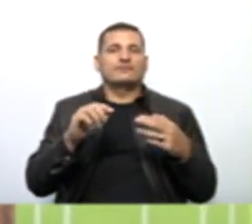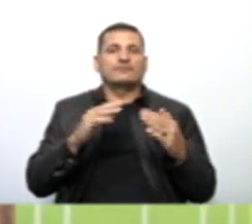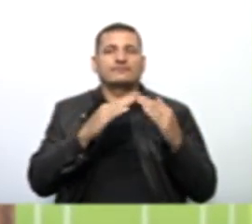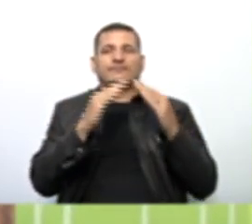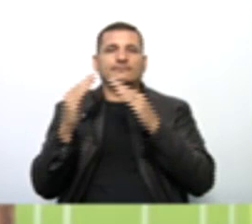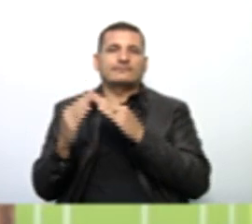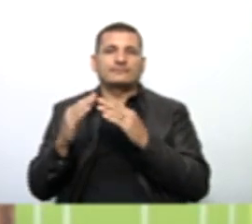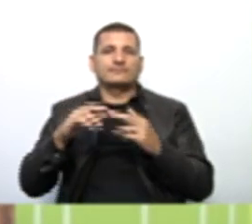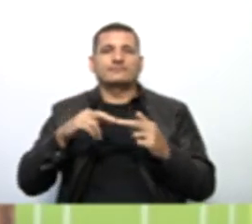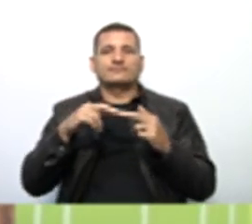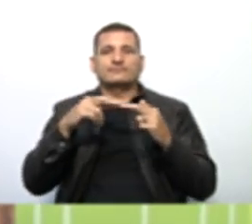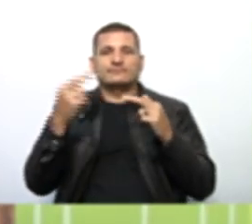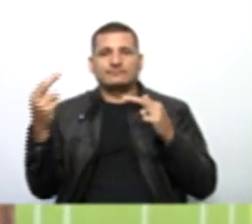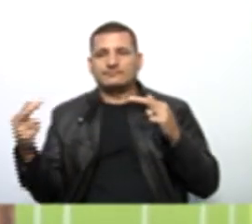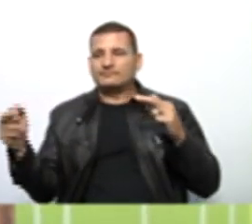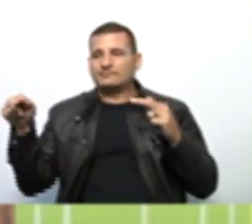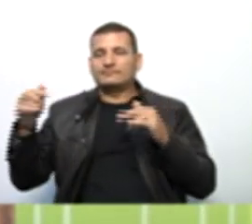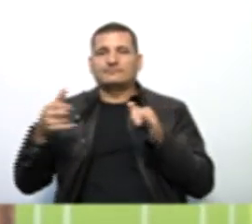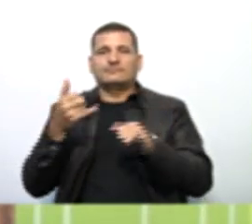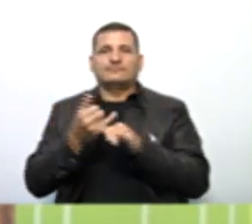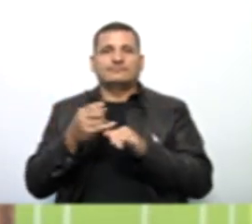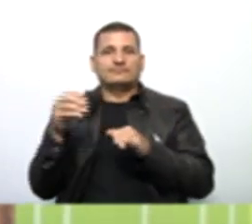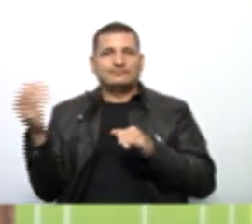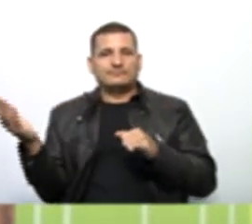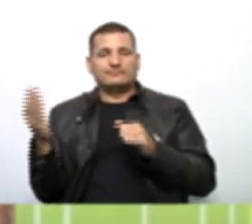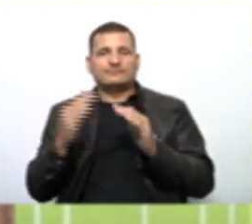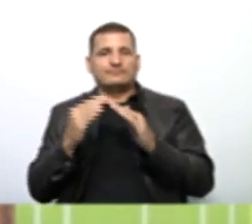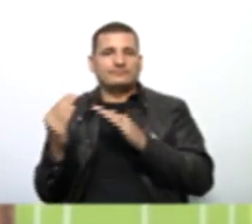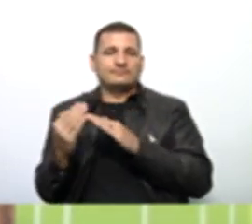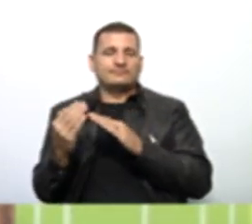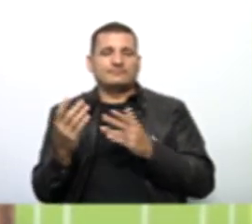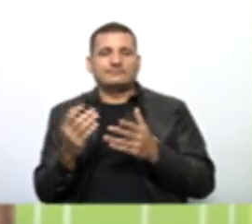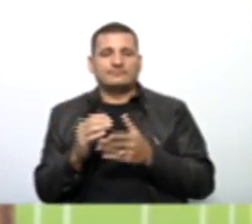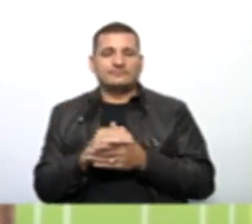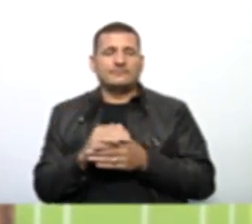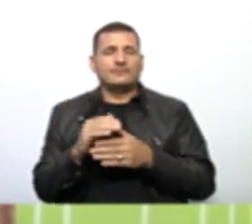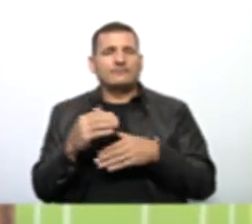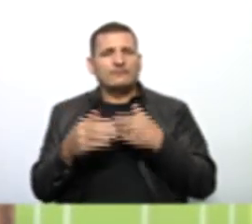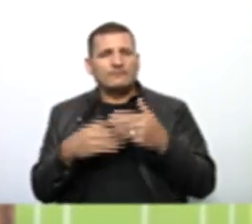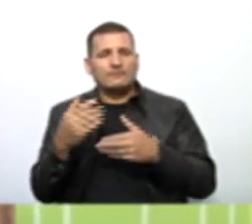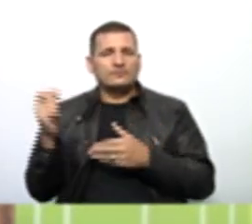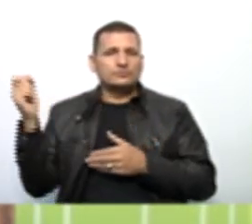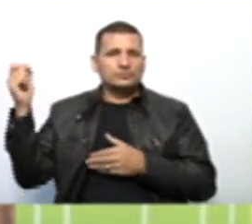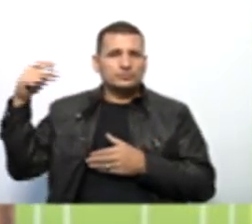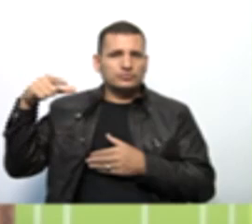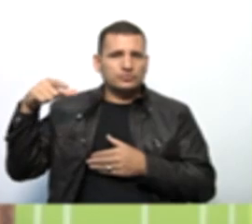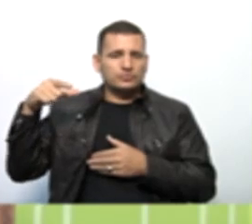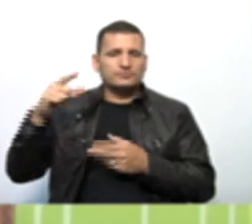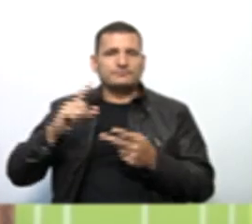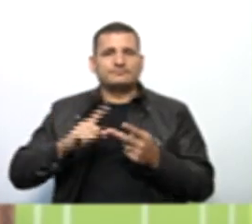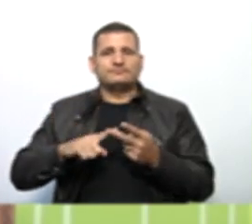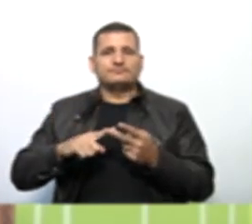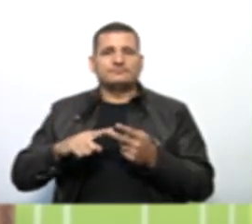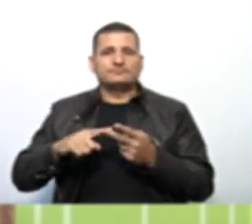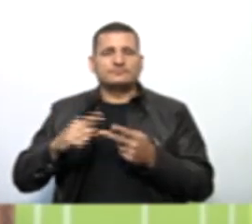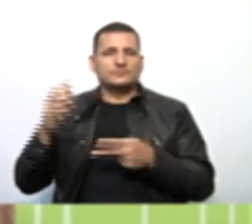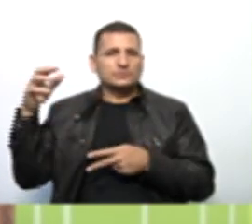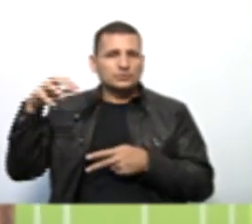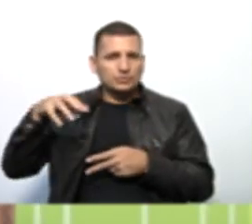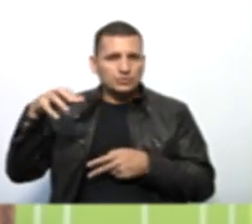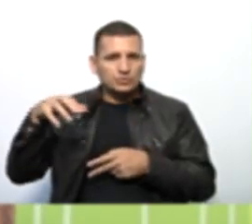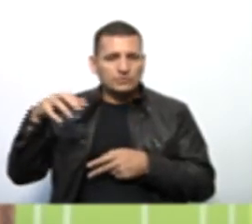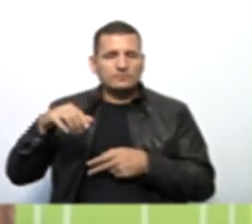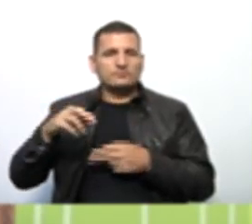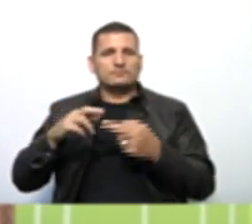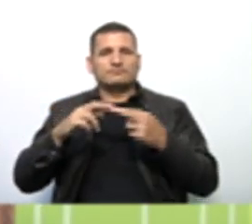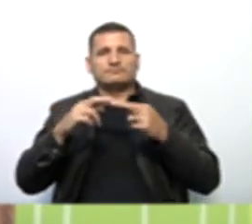vizinho então você passou pelo pela telho por algum canto possível então depois de um tempo ele começa a pegar o que o sol e chuva e